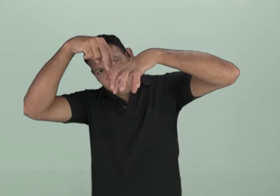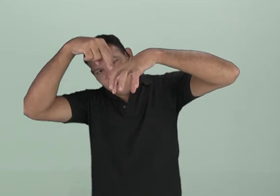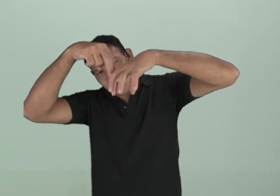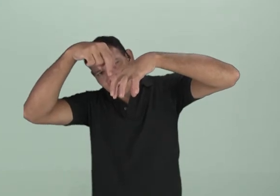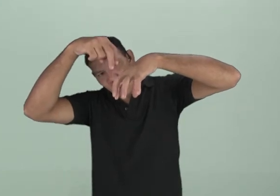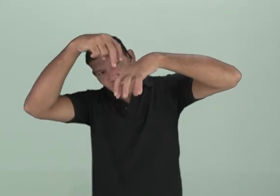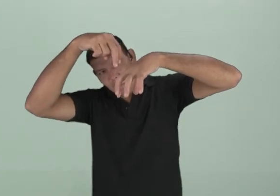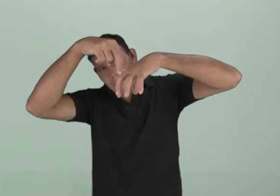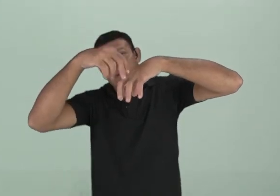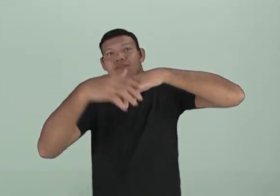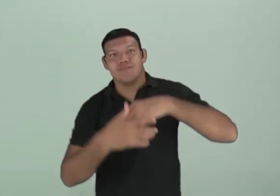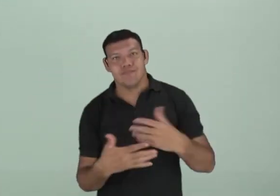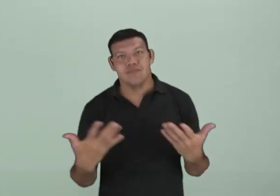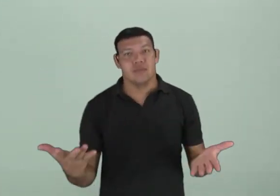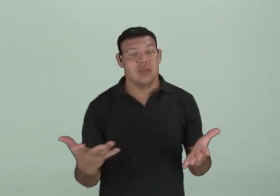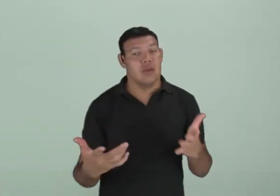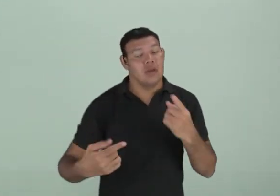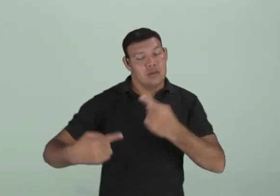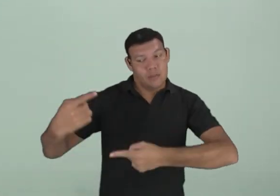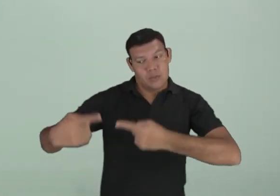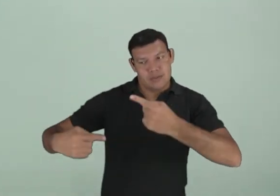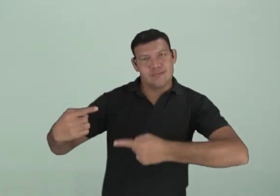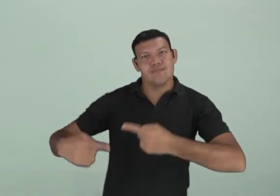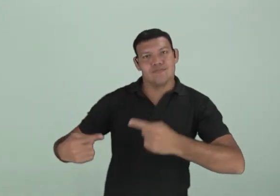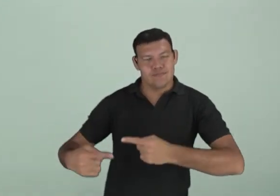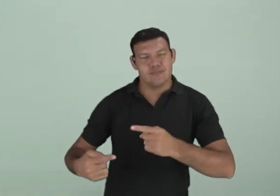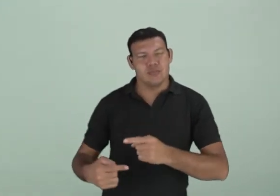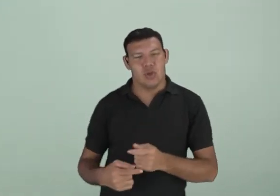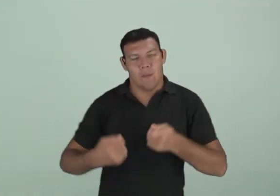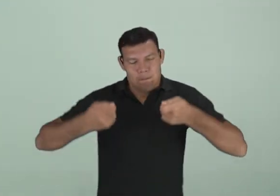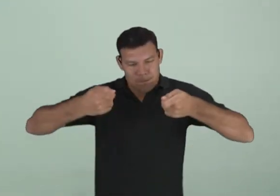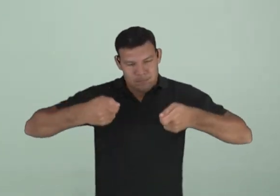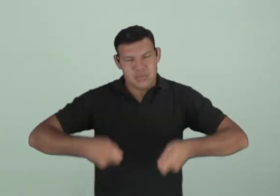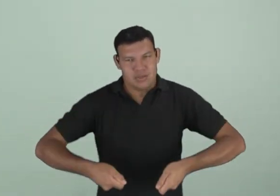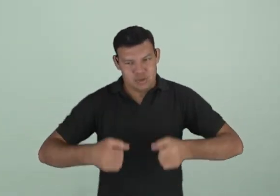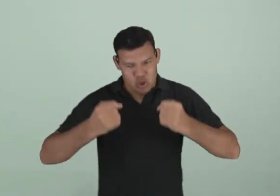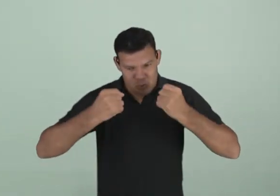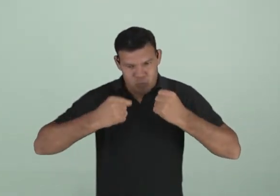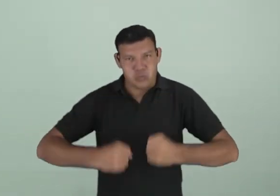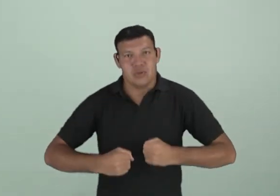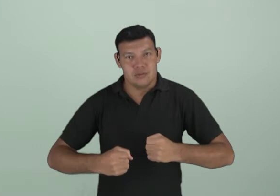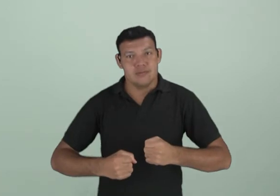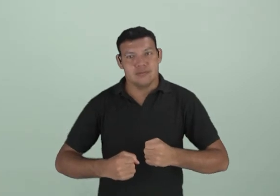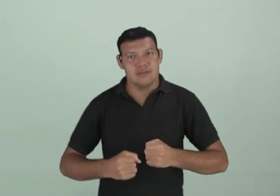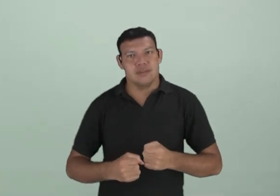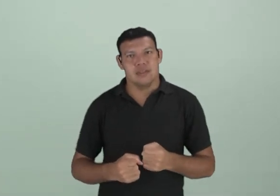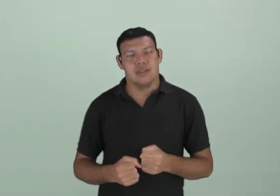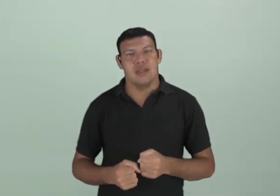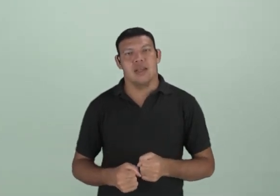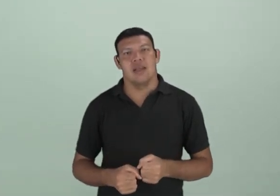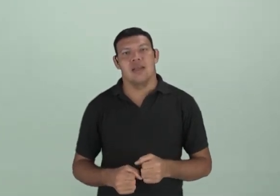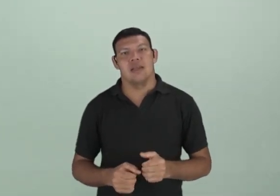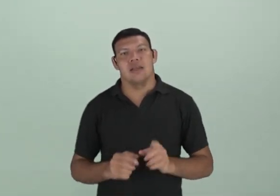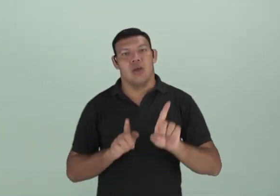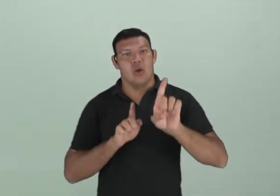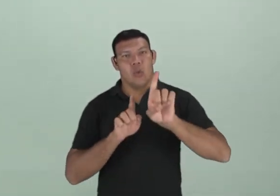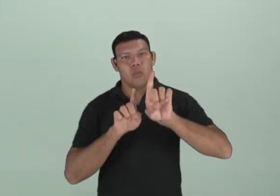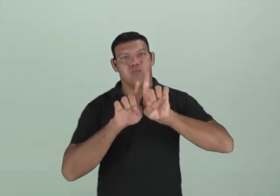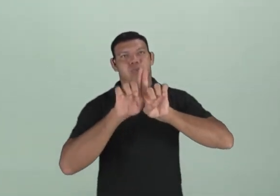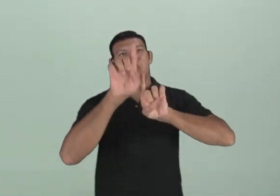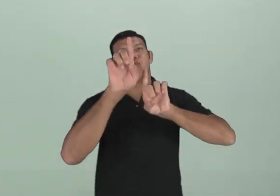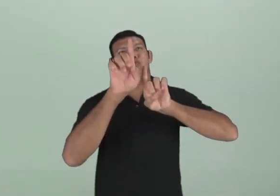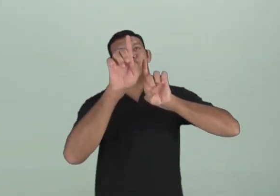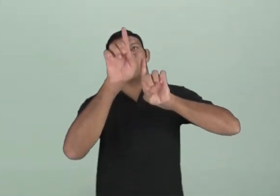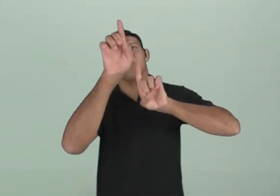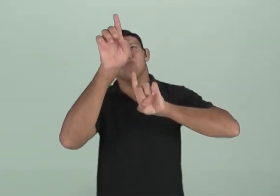Lua, tá? Isso tem a ver com uma questão até política, né, de demonstração de poder, mas também essa chegada na Lua era